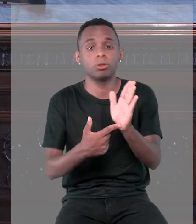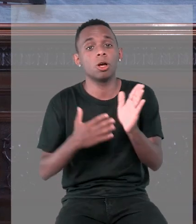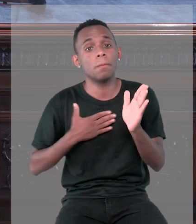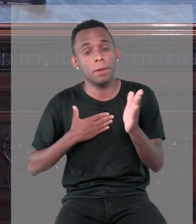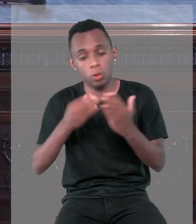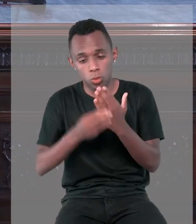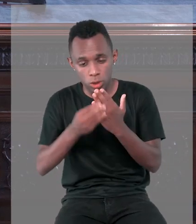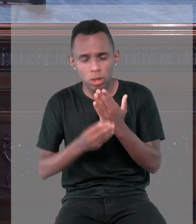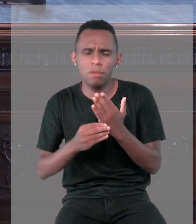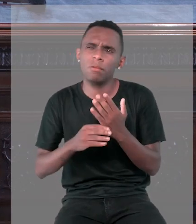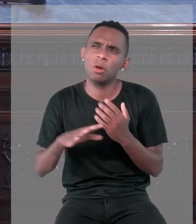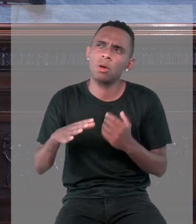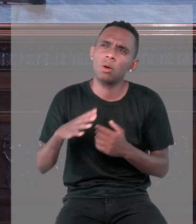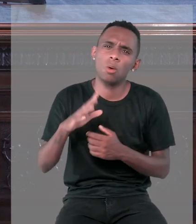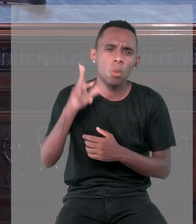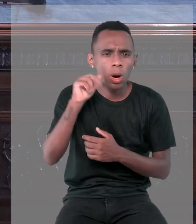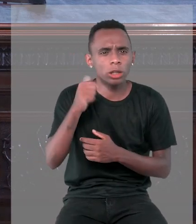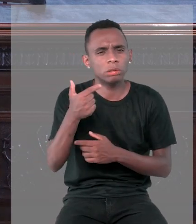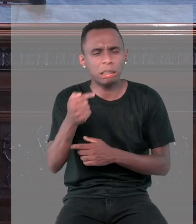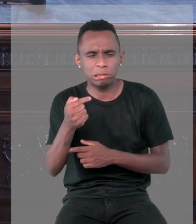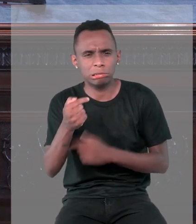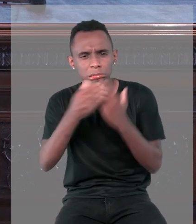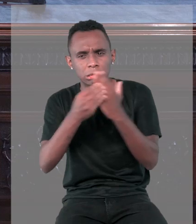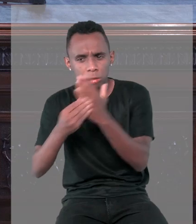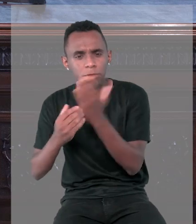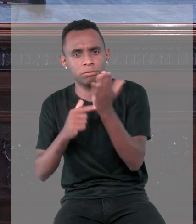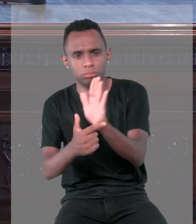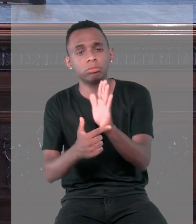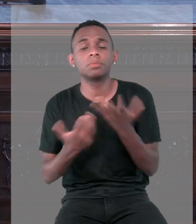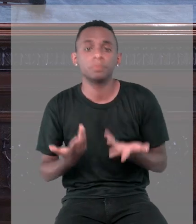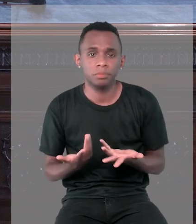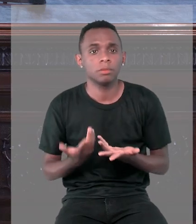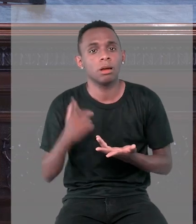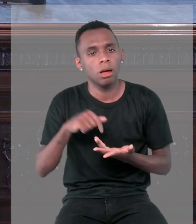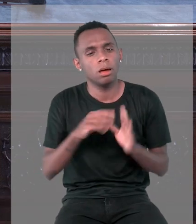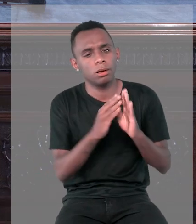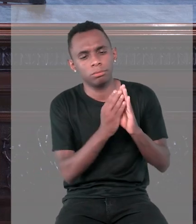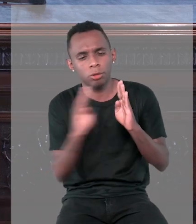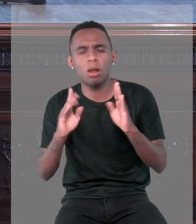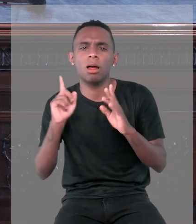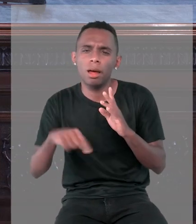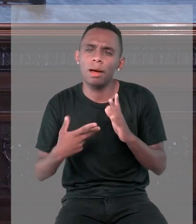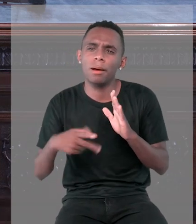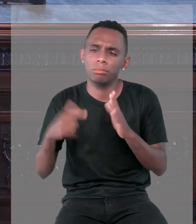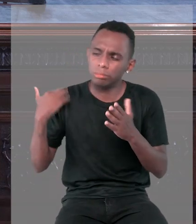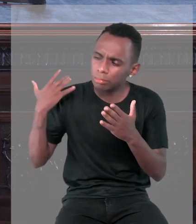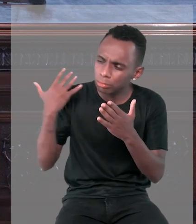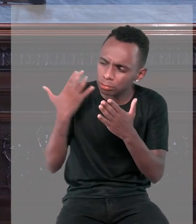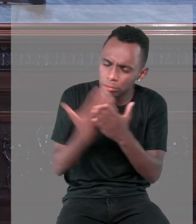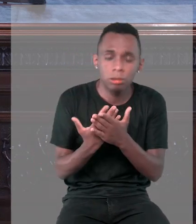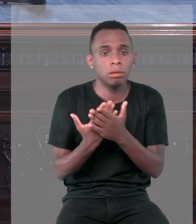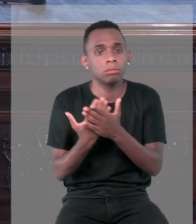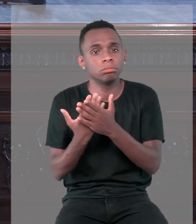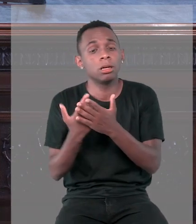meu livro, que eu acho que é o 27º livro. Então, é uma bibliografia longa,